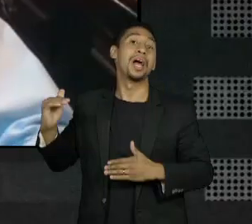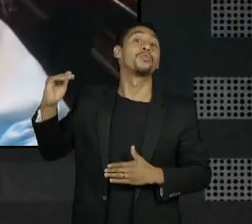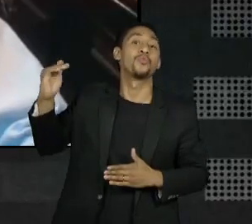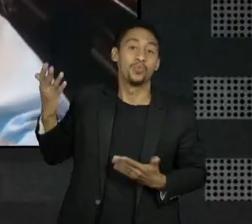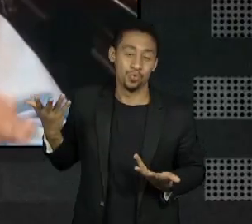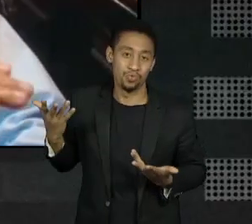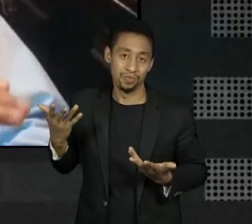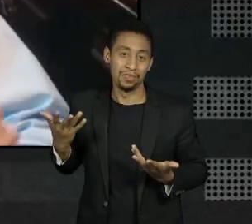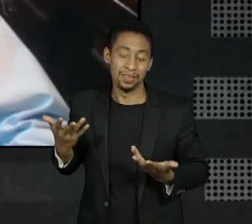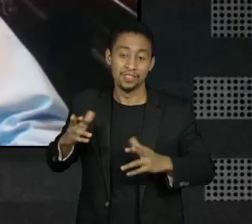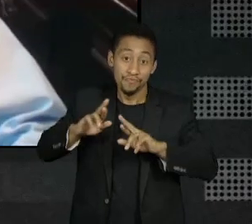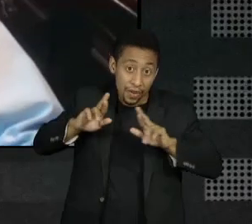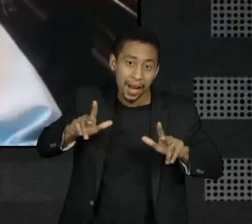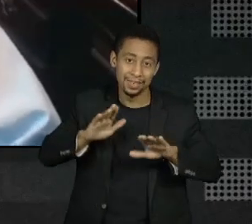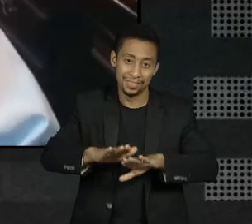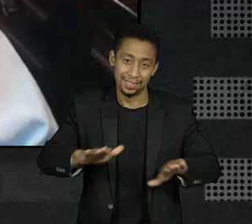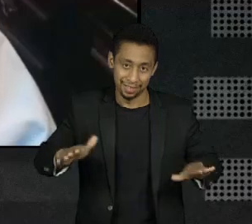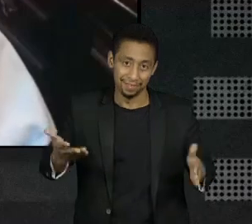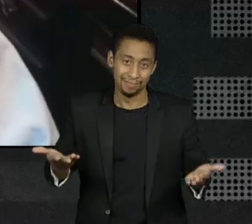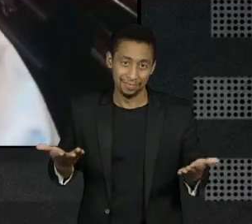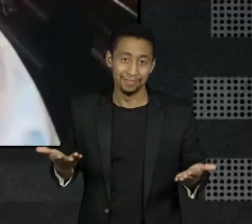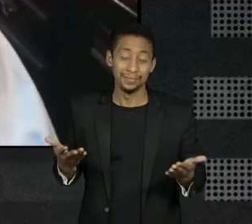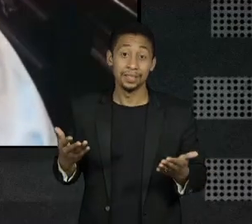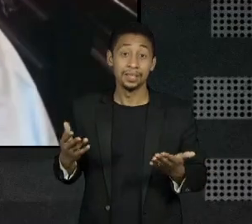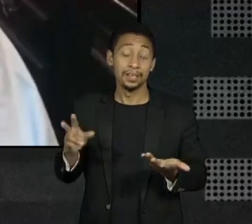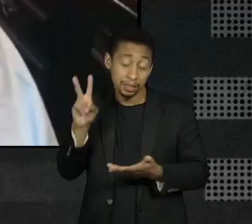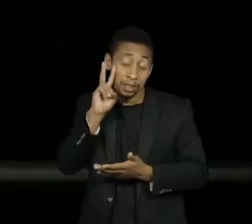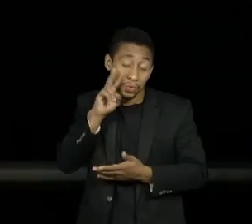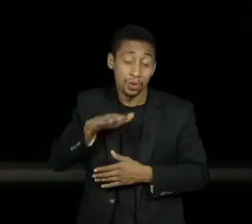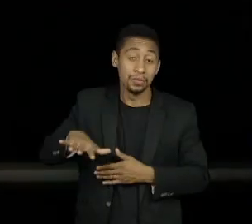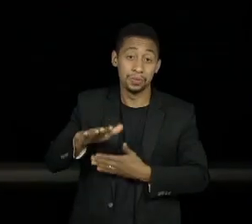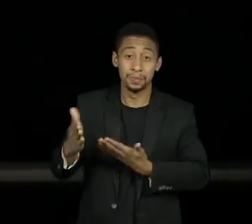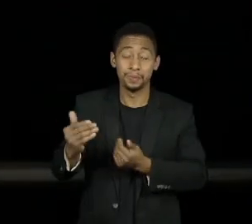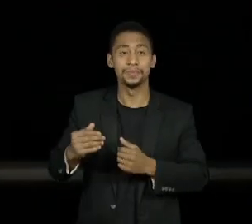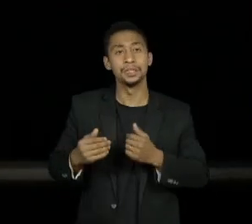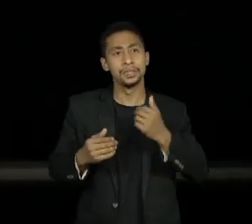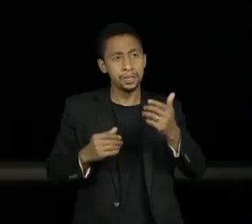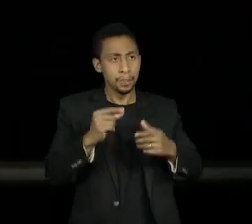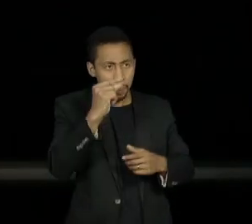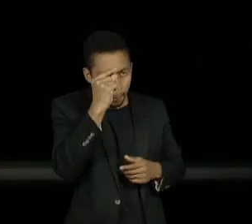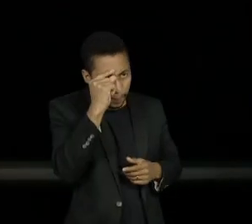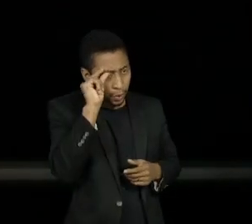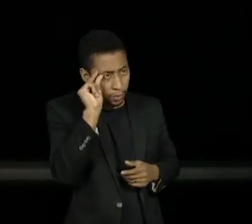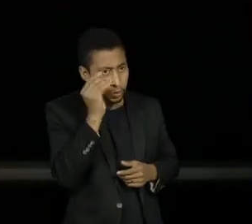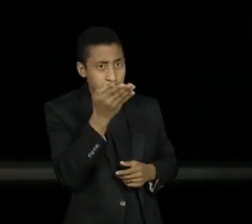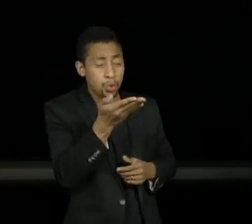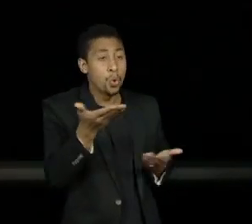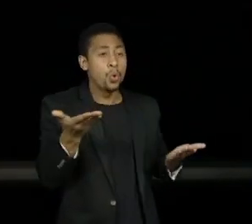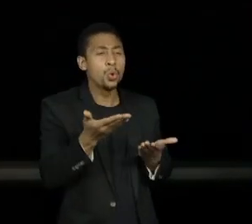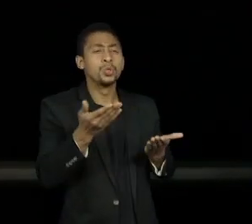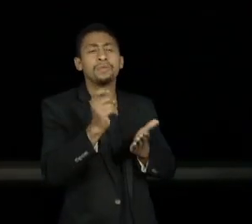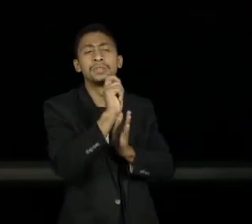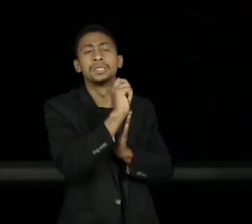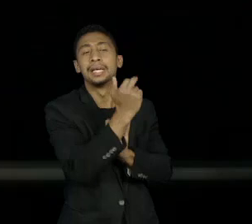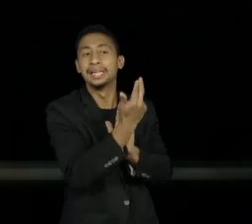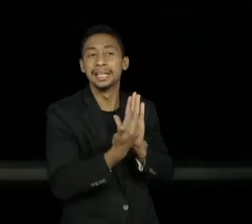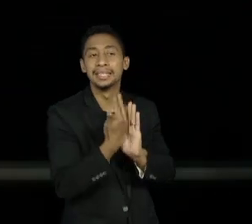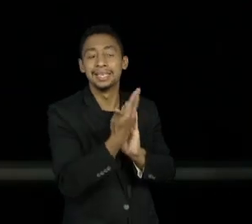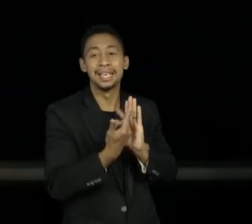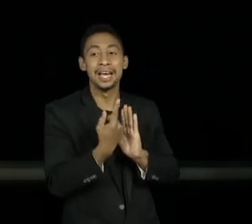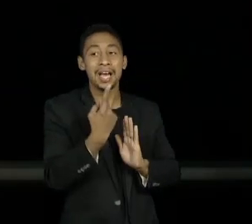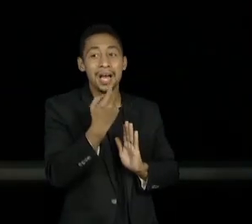história infantil, nem na história juvenil. Maurício, e hoje você só desenha um dos seus personagens, que é o